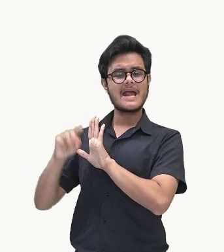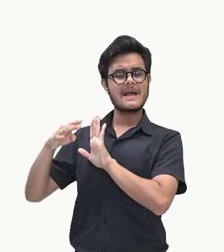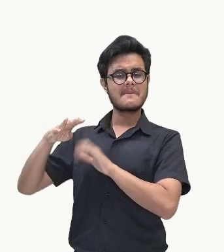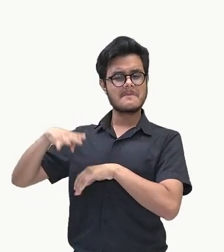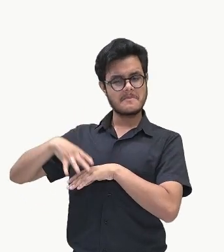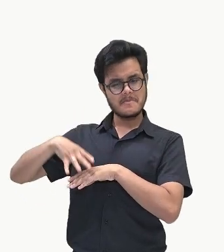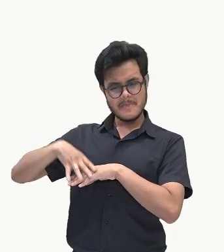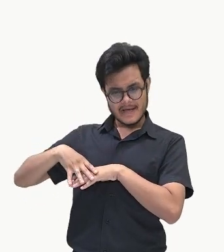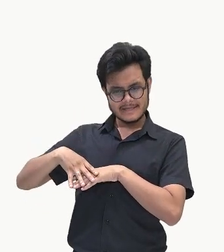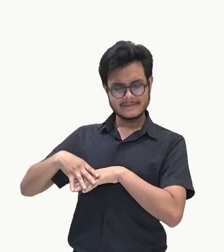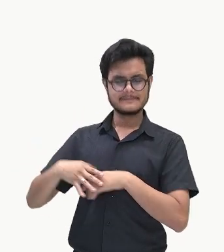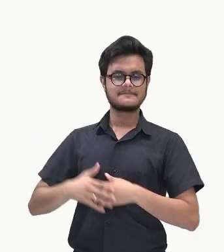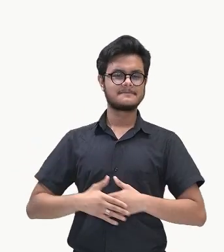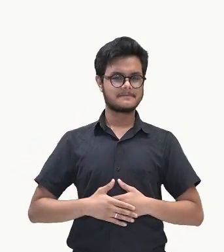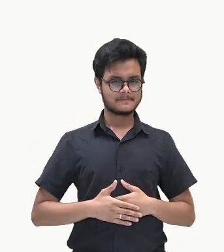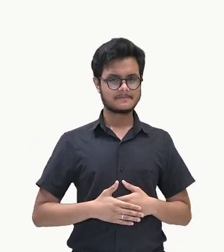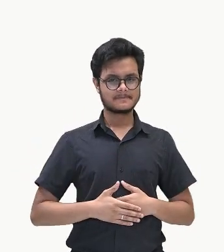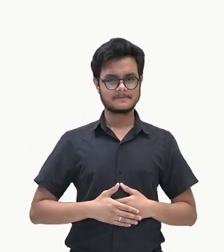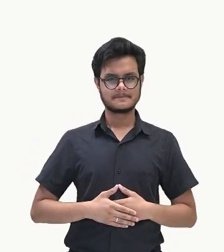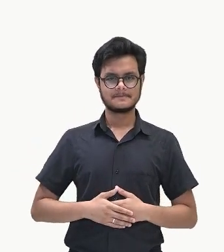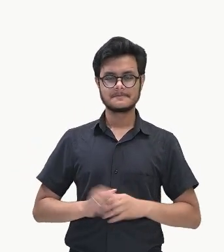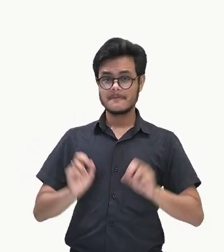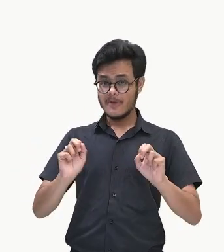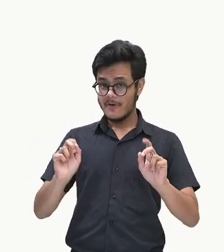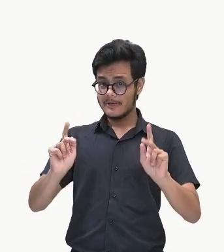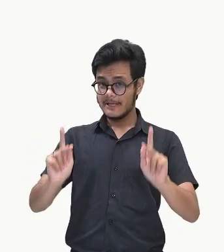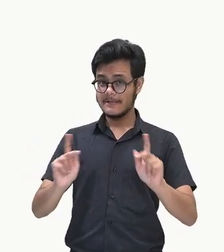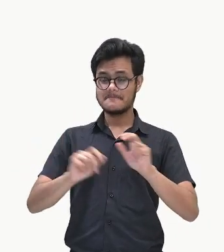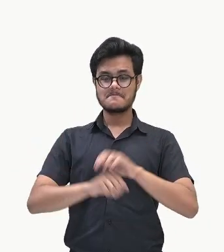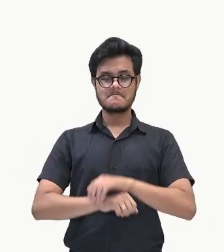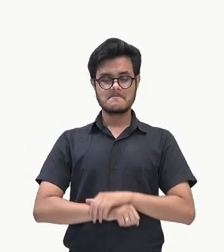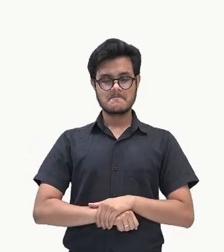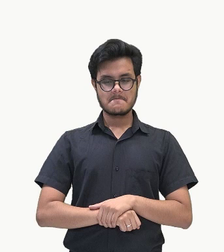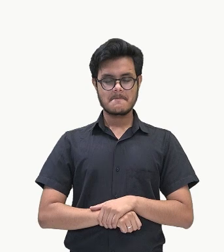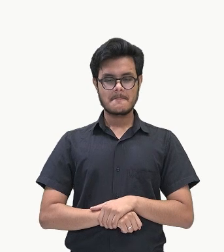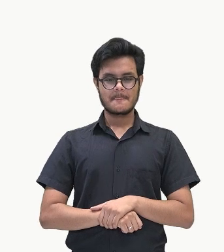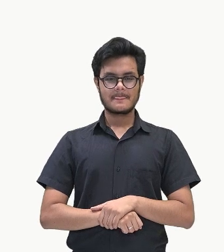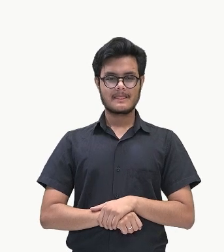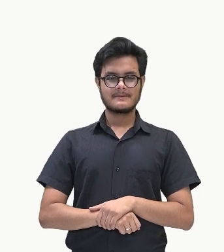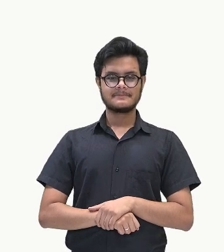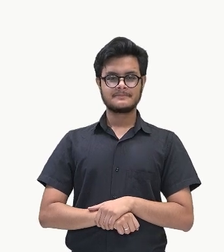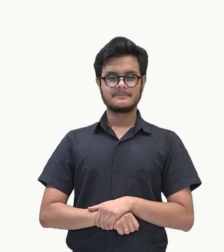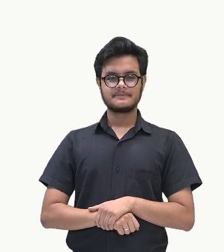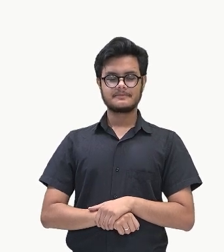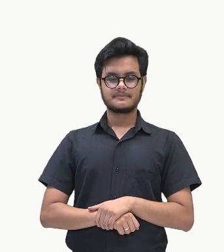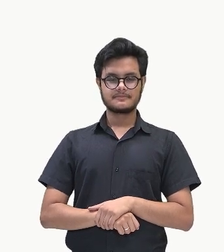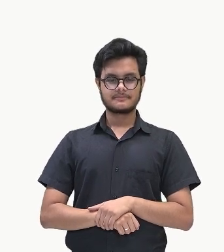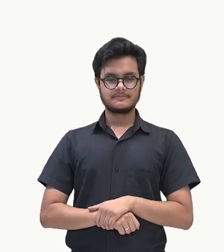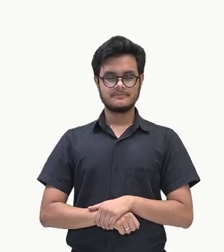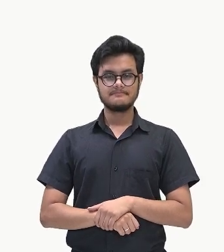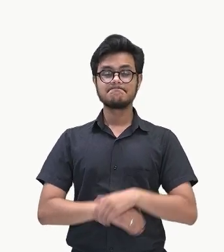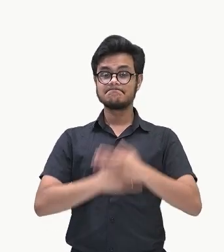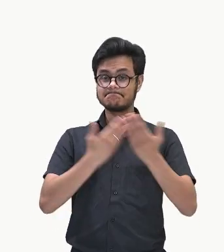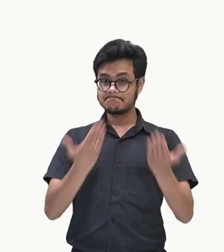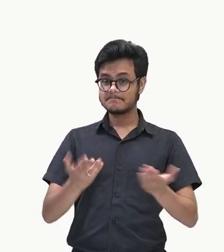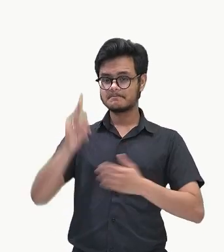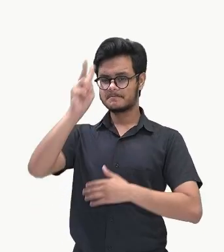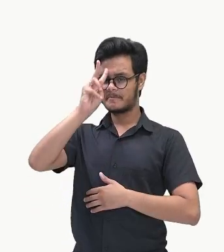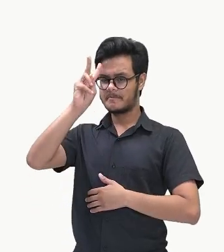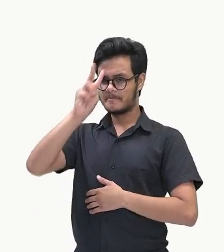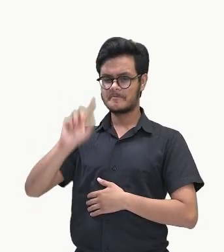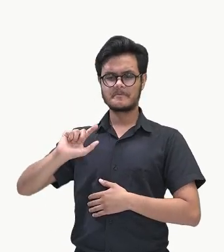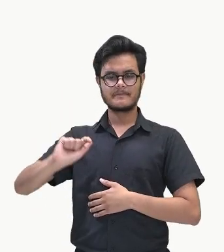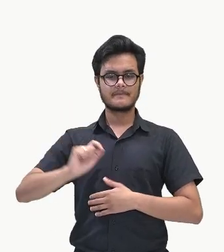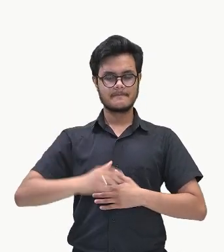que raiz quinta de 3. Então, Vamos lá, só recapitulando essa primeira